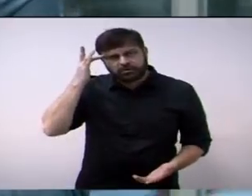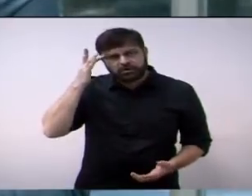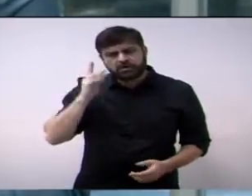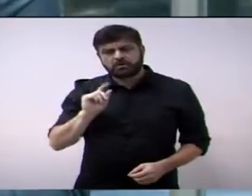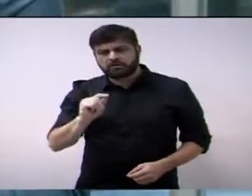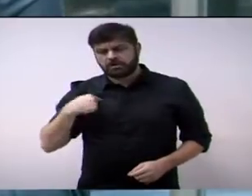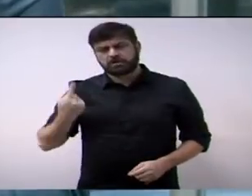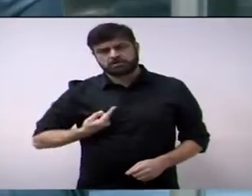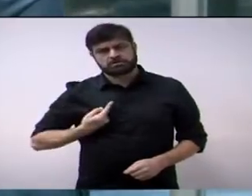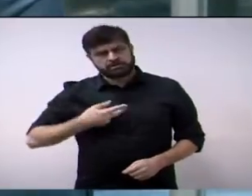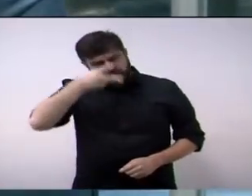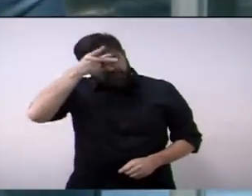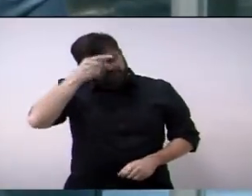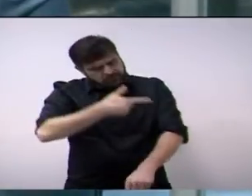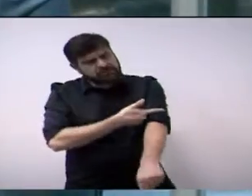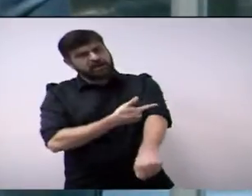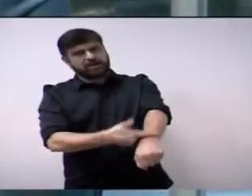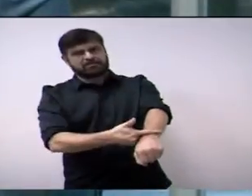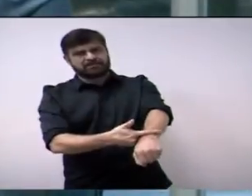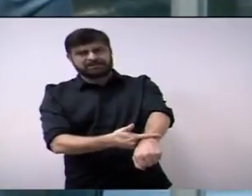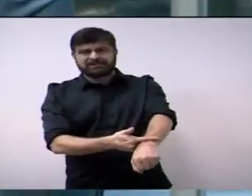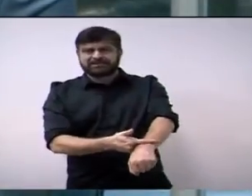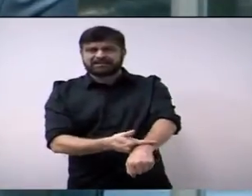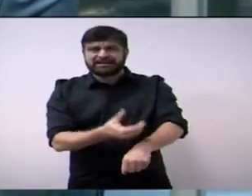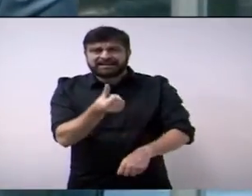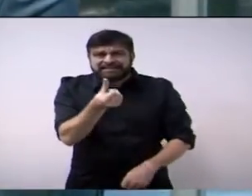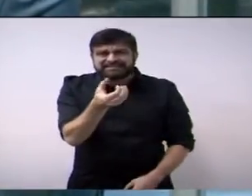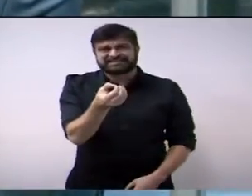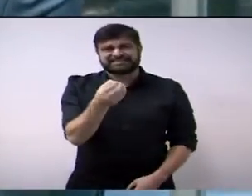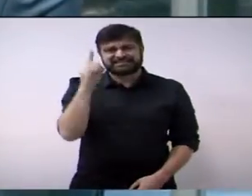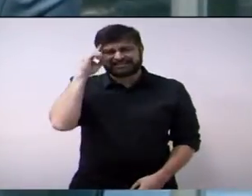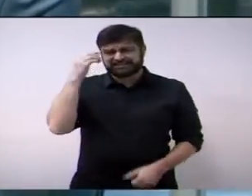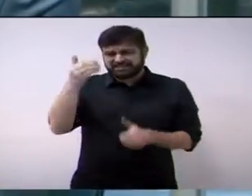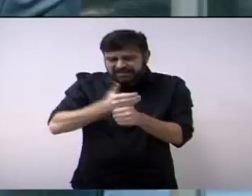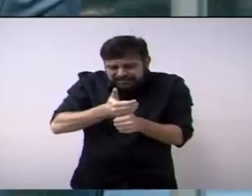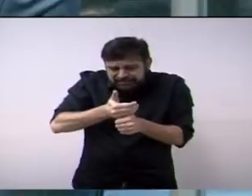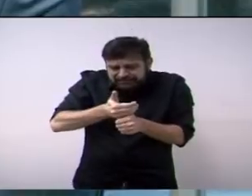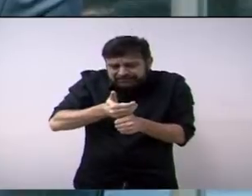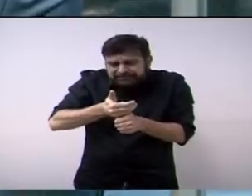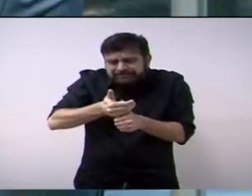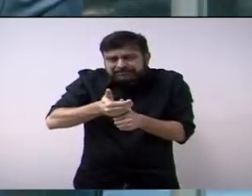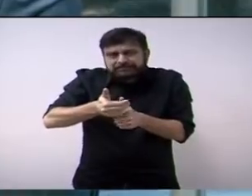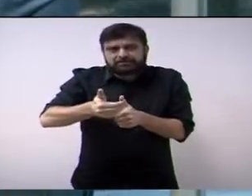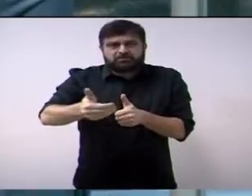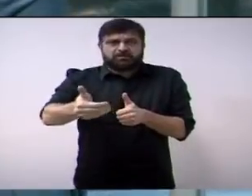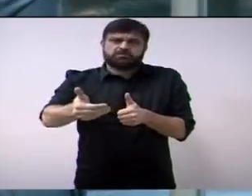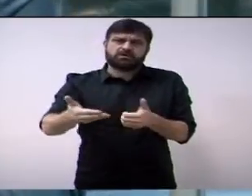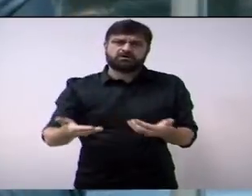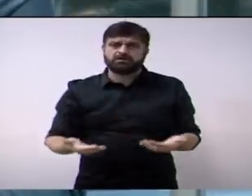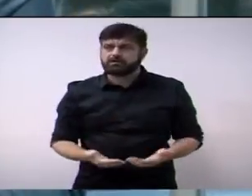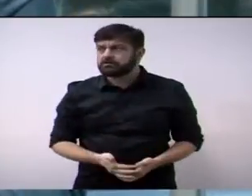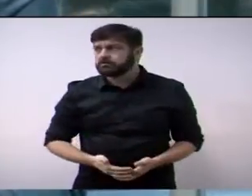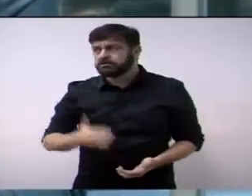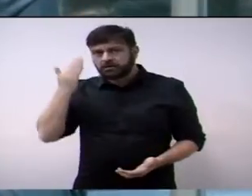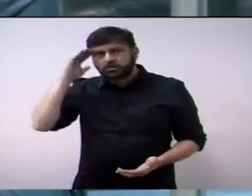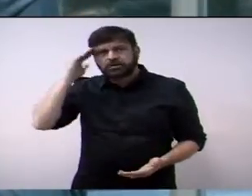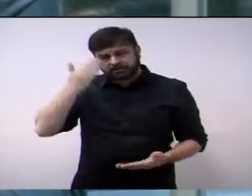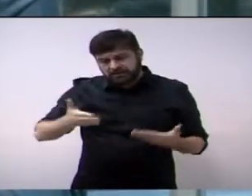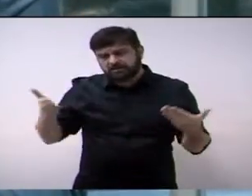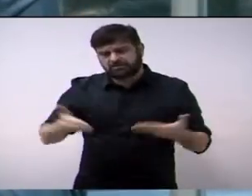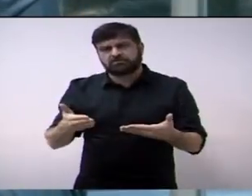Eu acho que temos que respeitar o momento, são apenas 60 dias diante da prefeitura, e eu compreendo hoje a